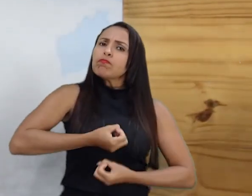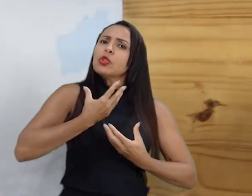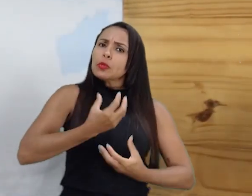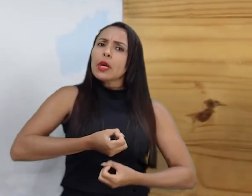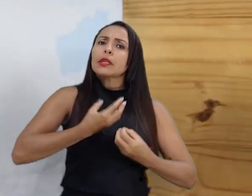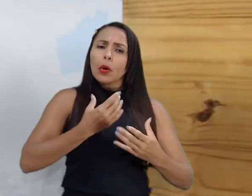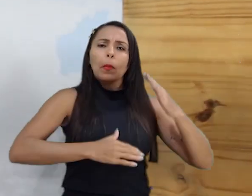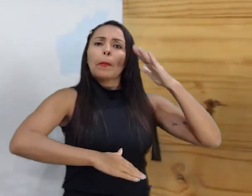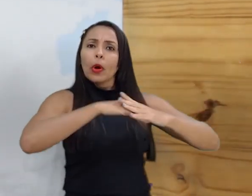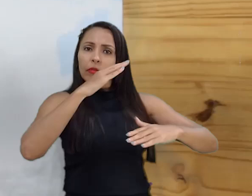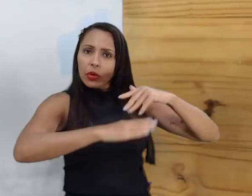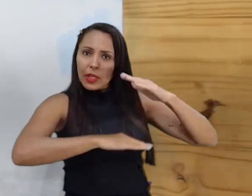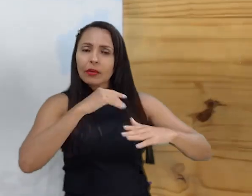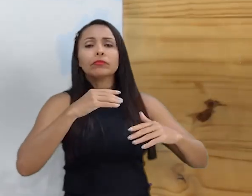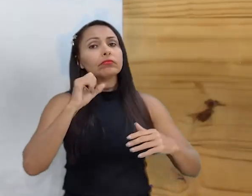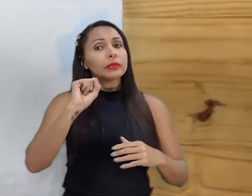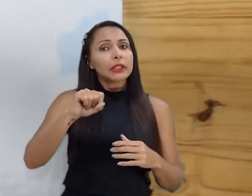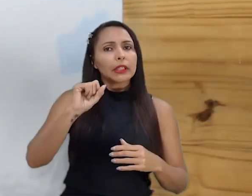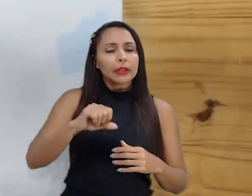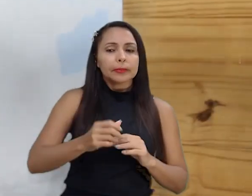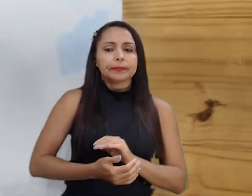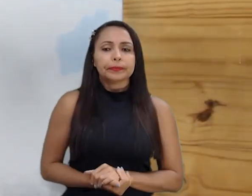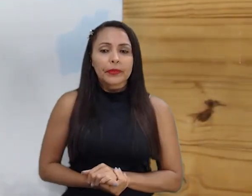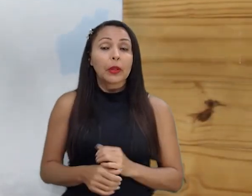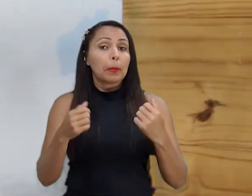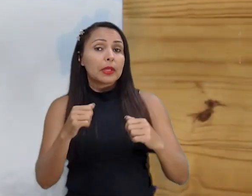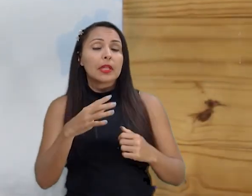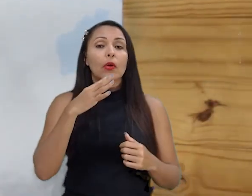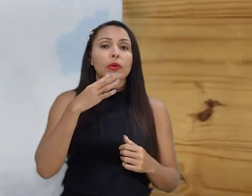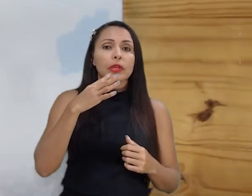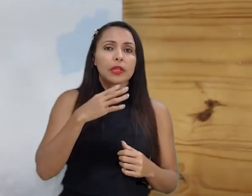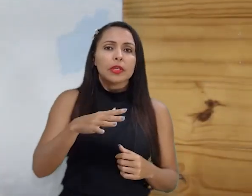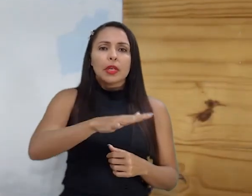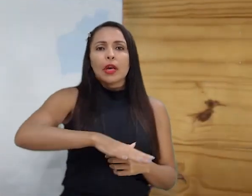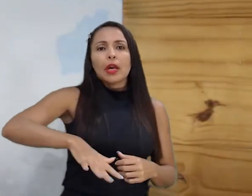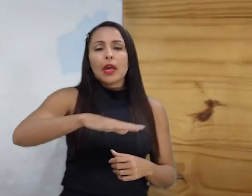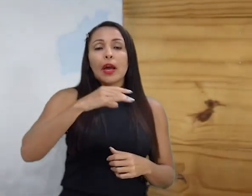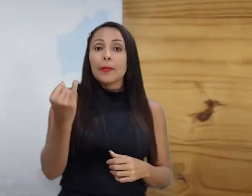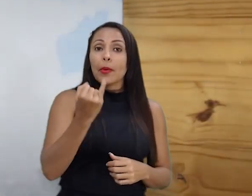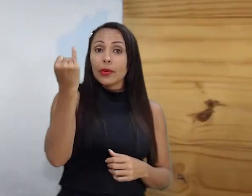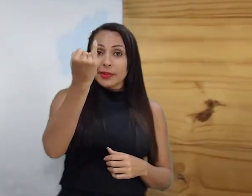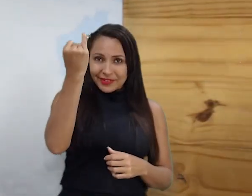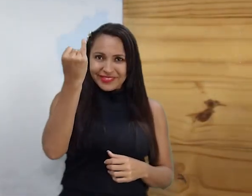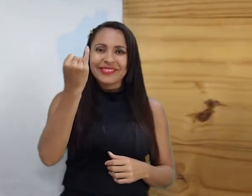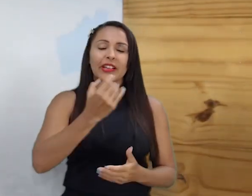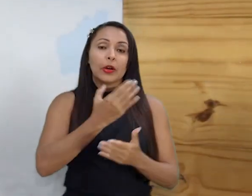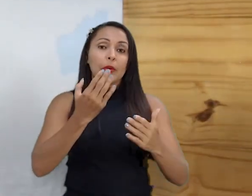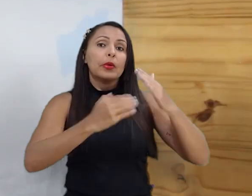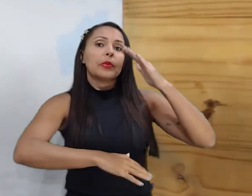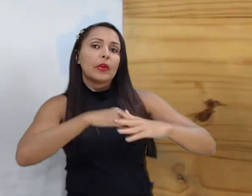muitos profissionais. E é inevitável, gente, conhecer a história da nossa área é muito importante para a gente enquanto